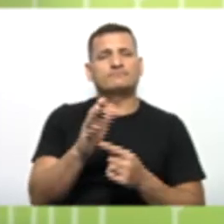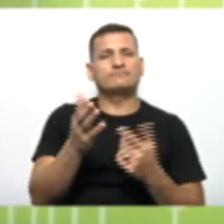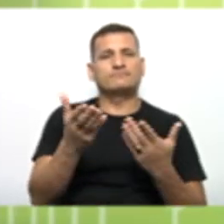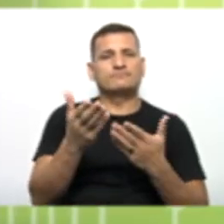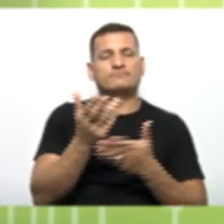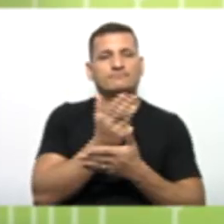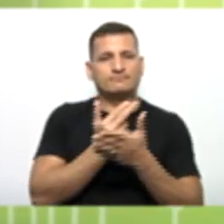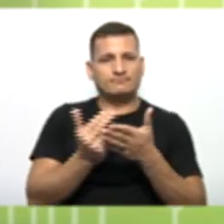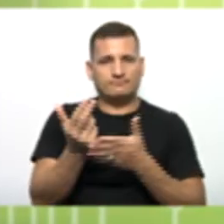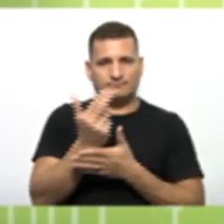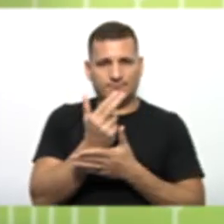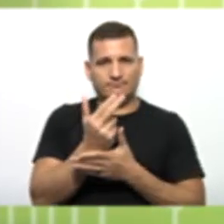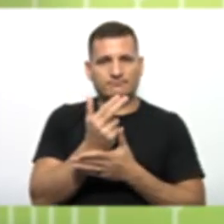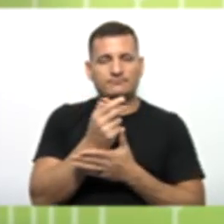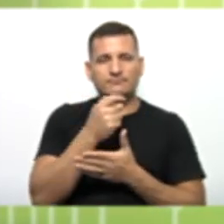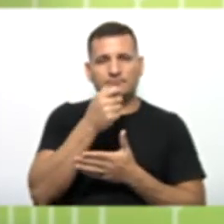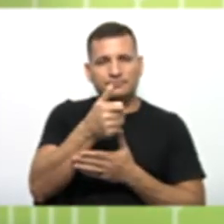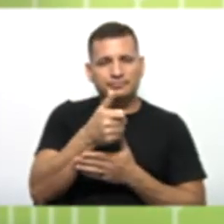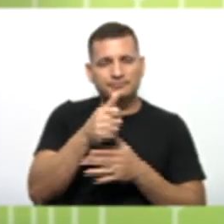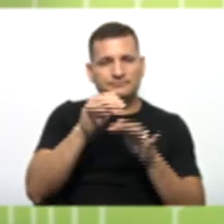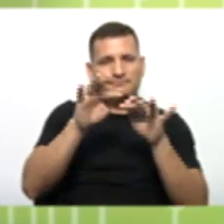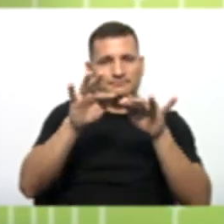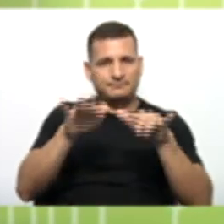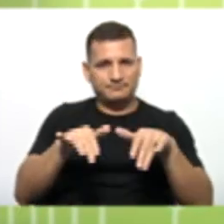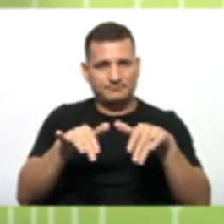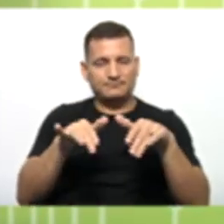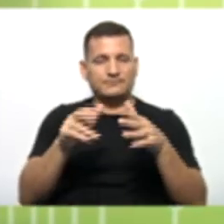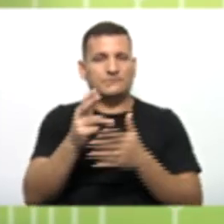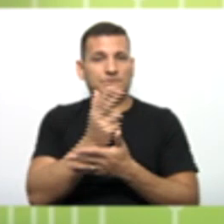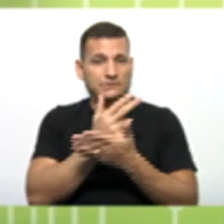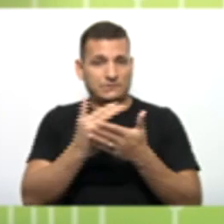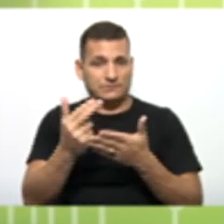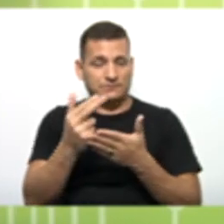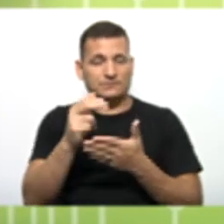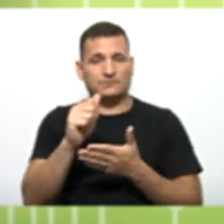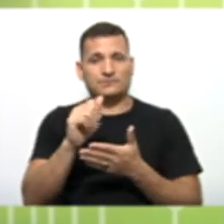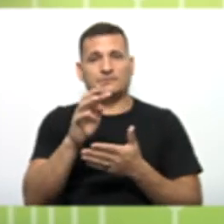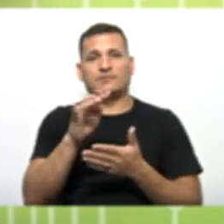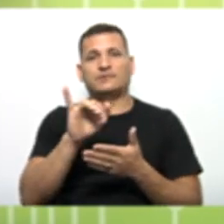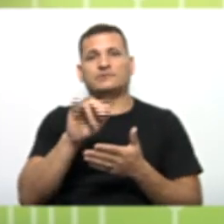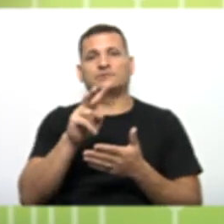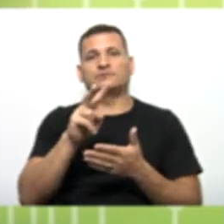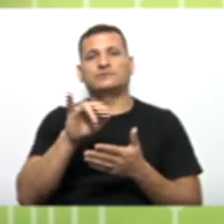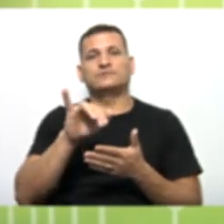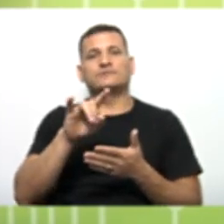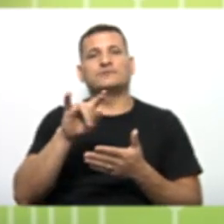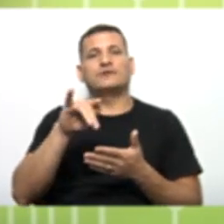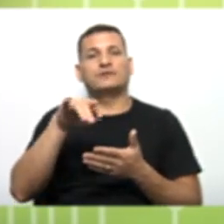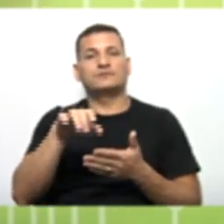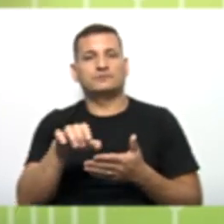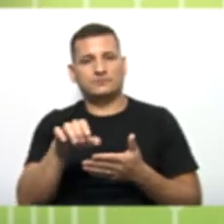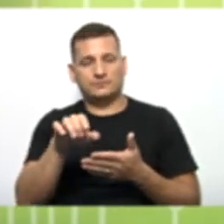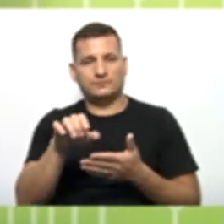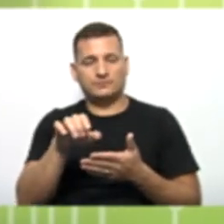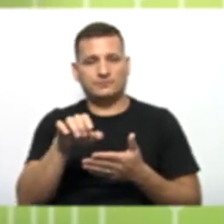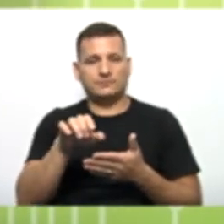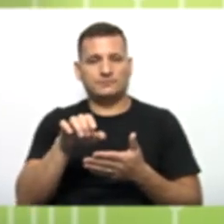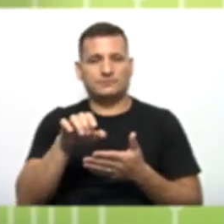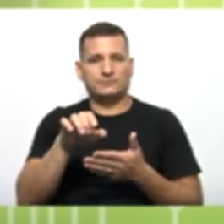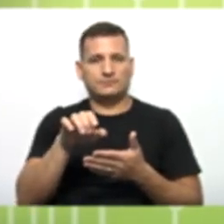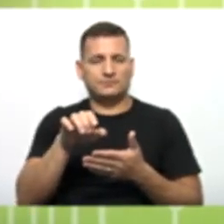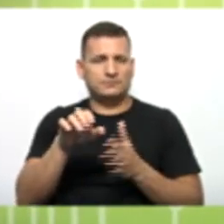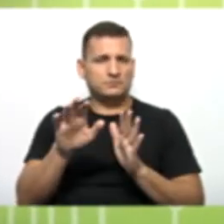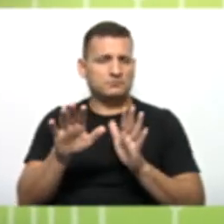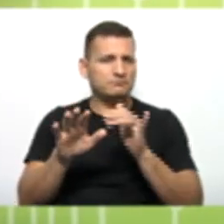diagramas. A gente está finalizando o diagrama de atividade, que eu acredito que se eu tivesse